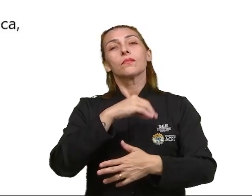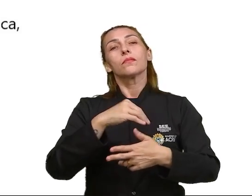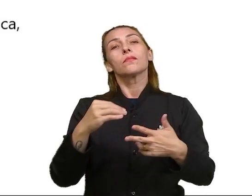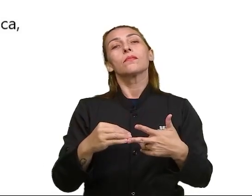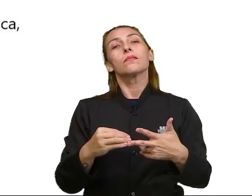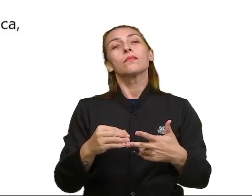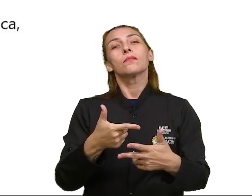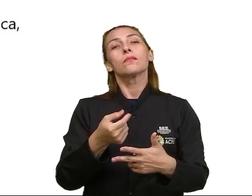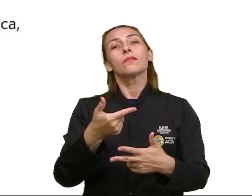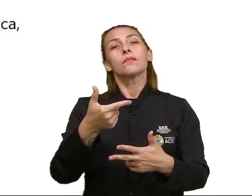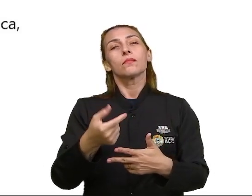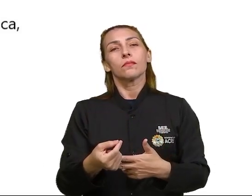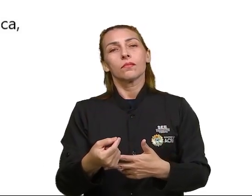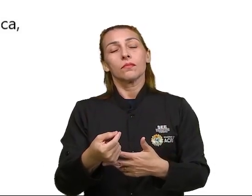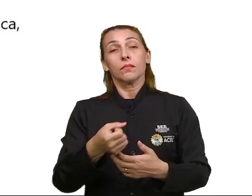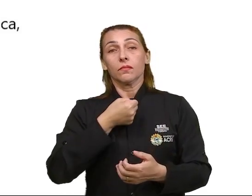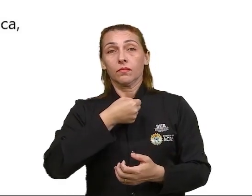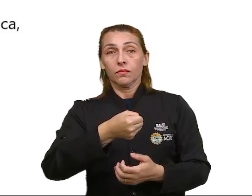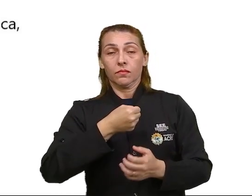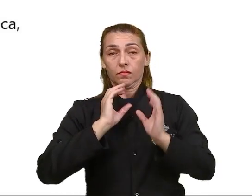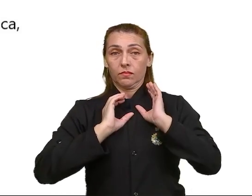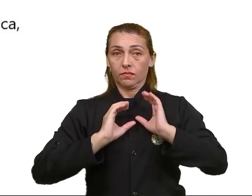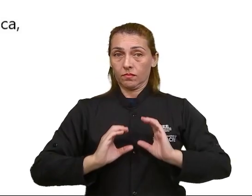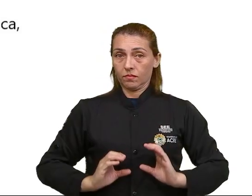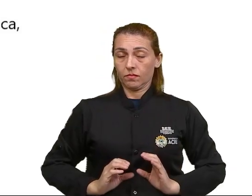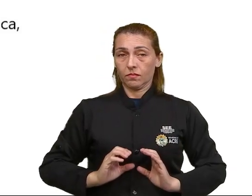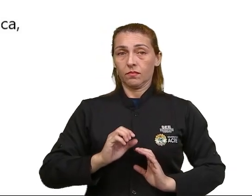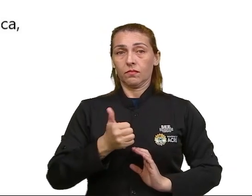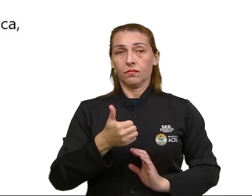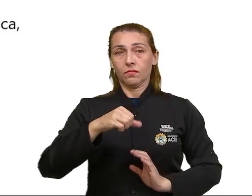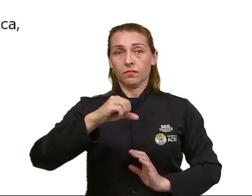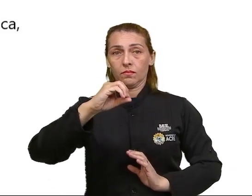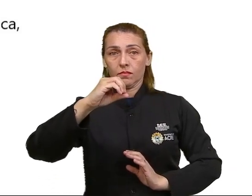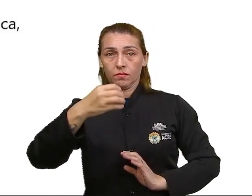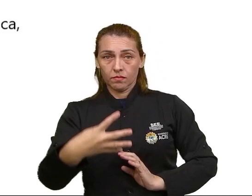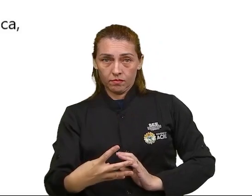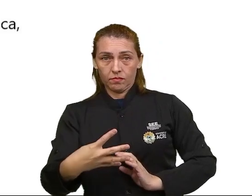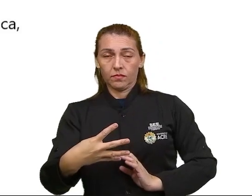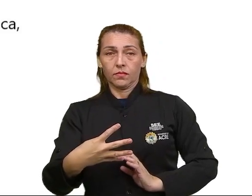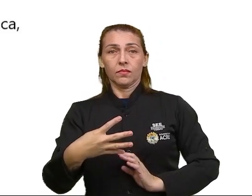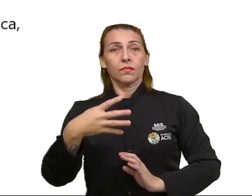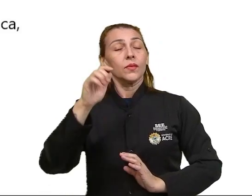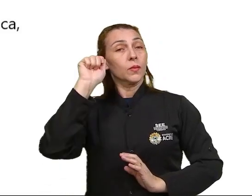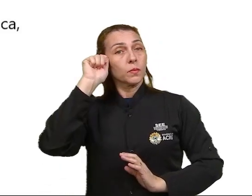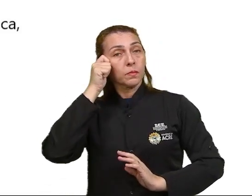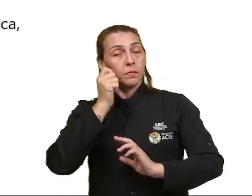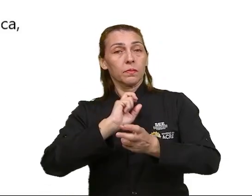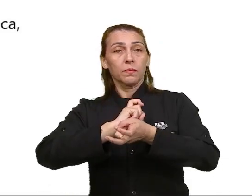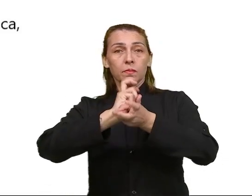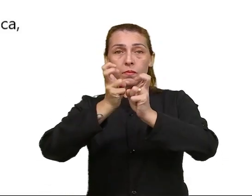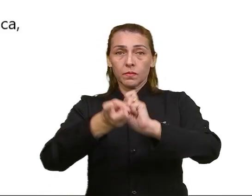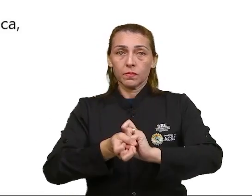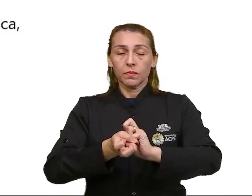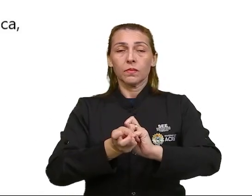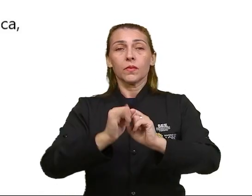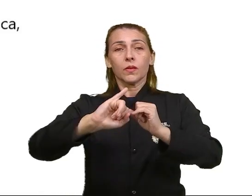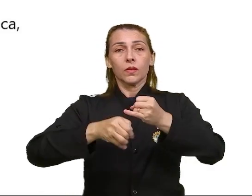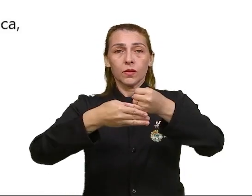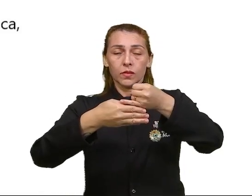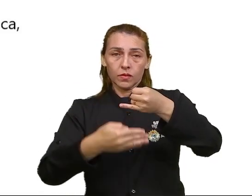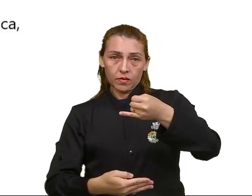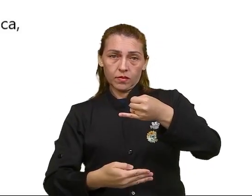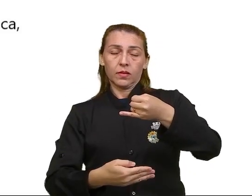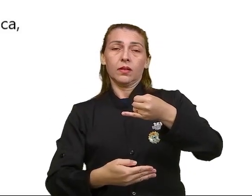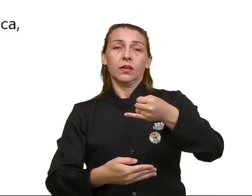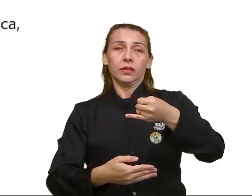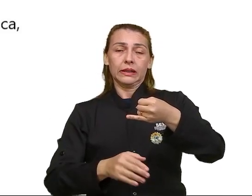2020. Chamando o repórter de cidadão, em 1904, o preto acapoeirado justificava a revolta. Era